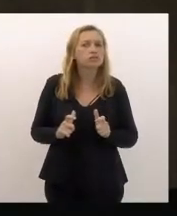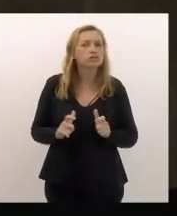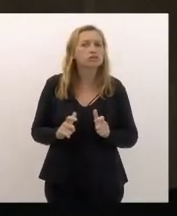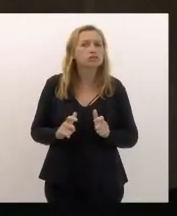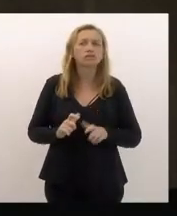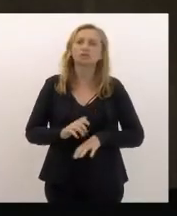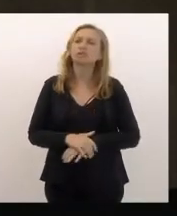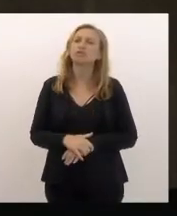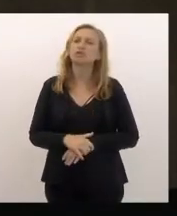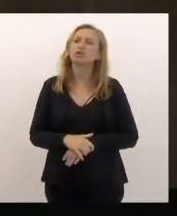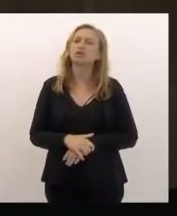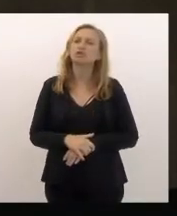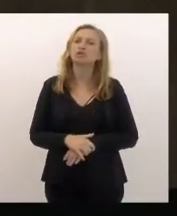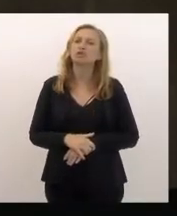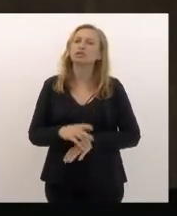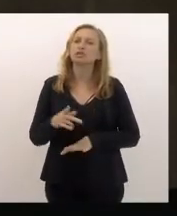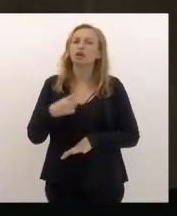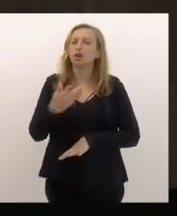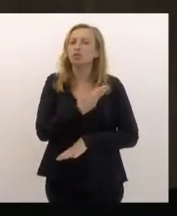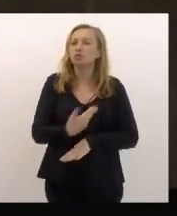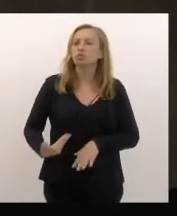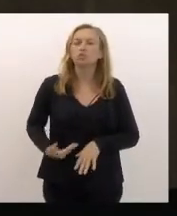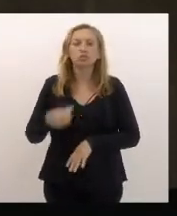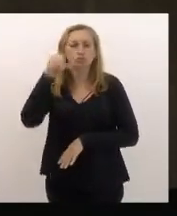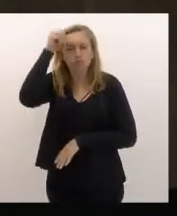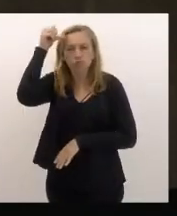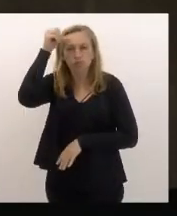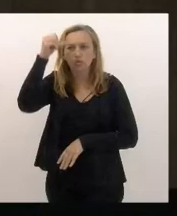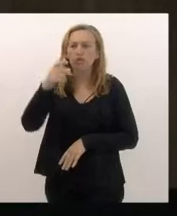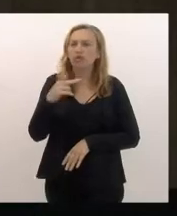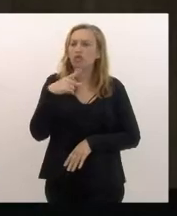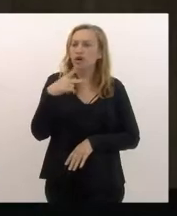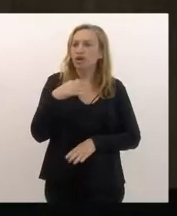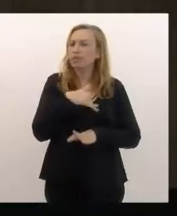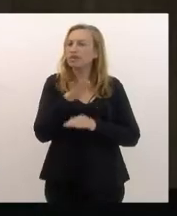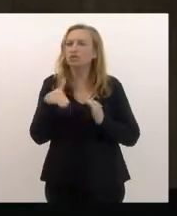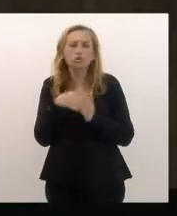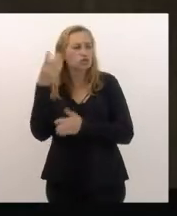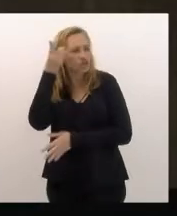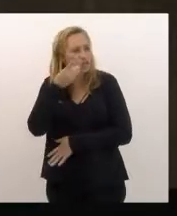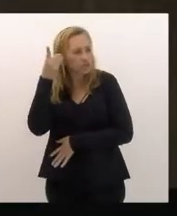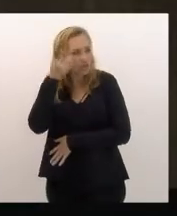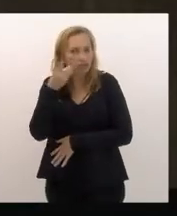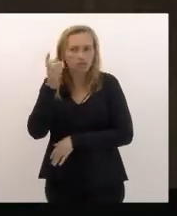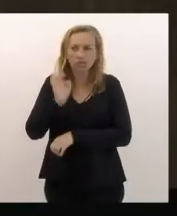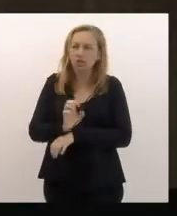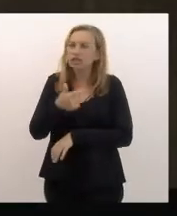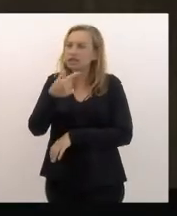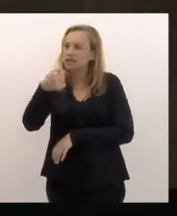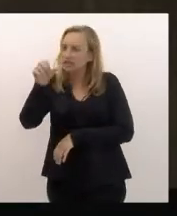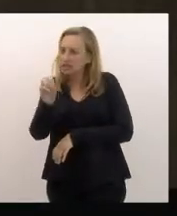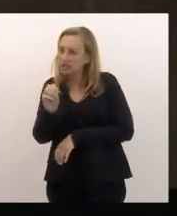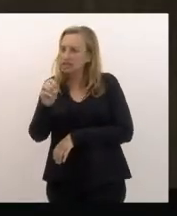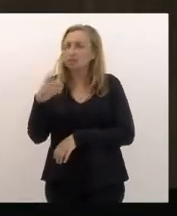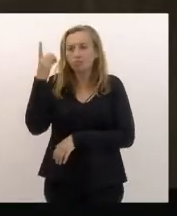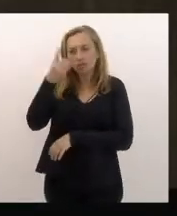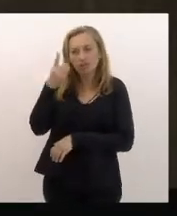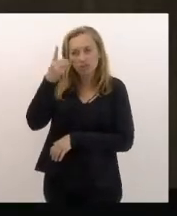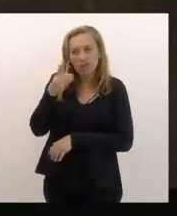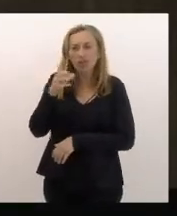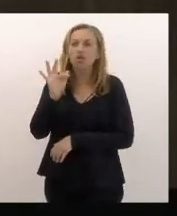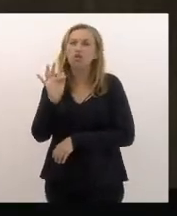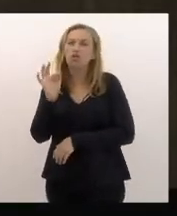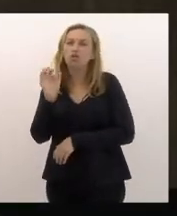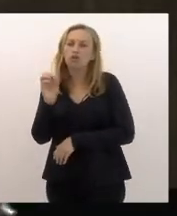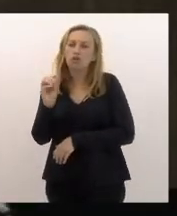pleito ao nosso governador, e eles aqui colocaram para todos os deputados estaduais, 70 deputados, o Fórum